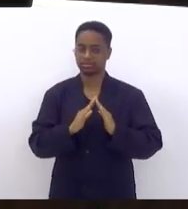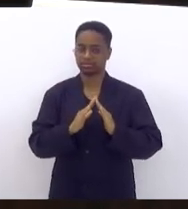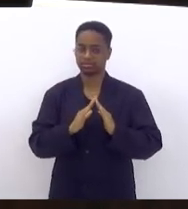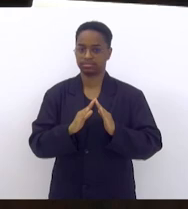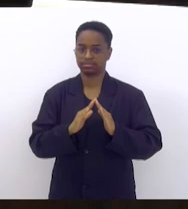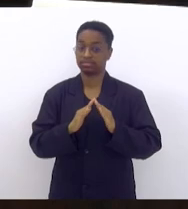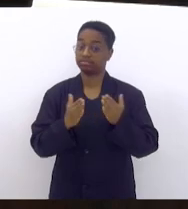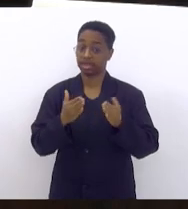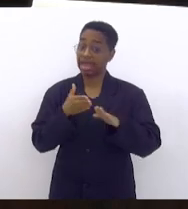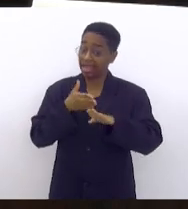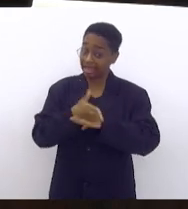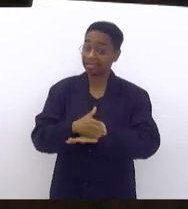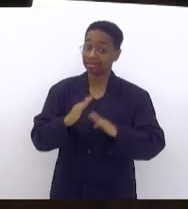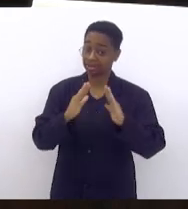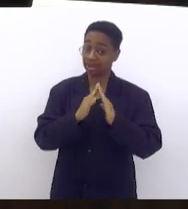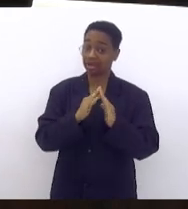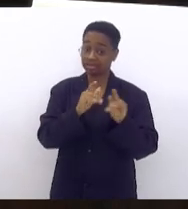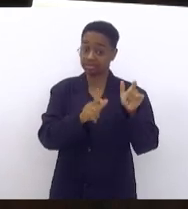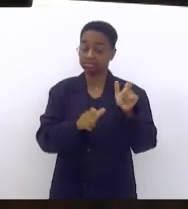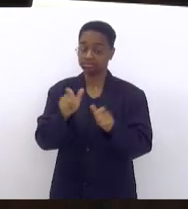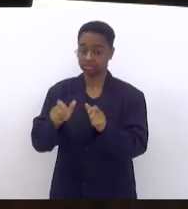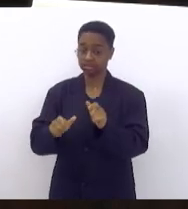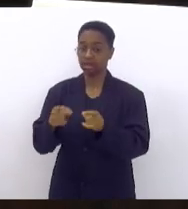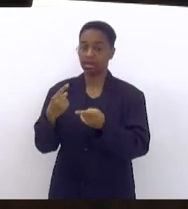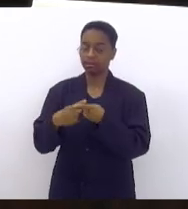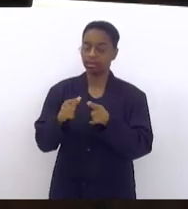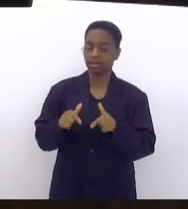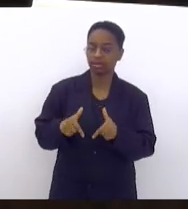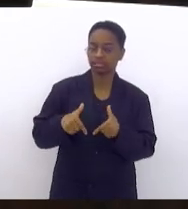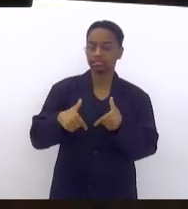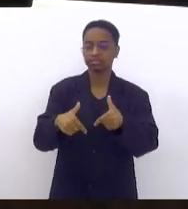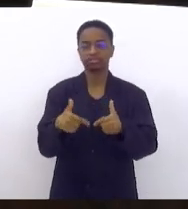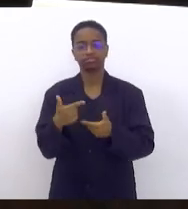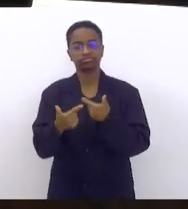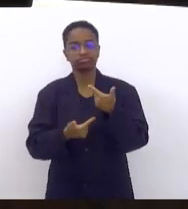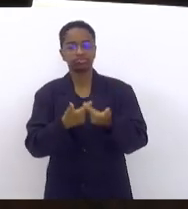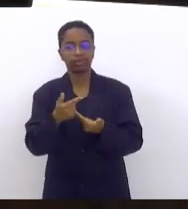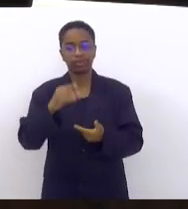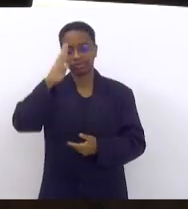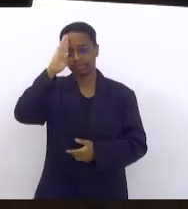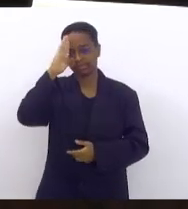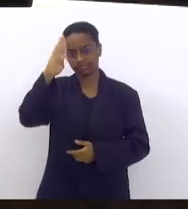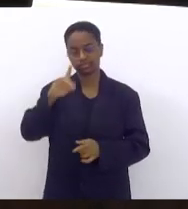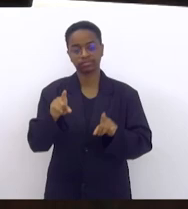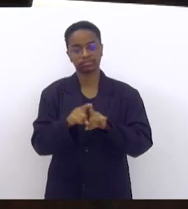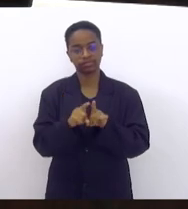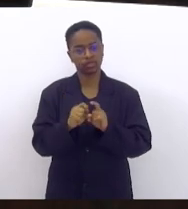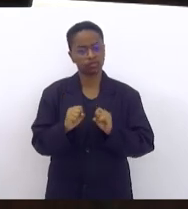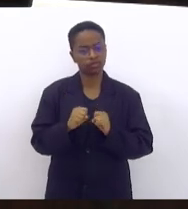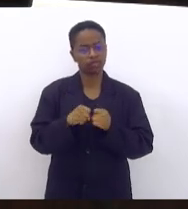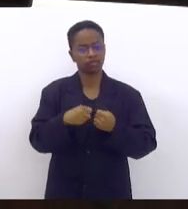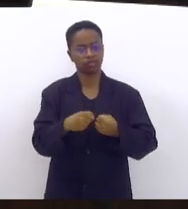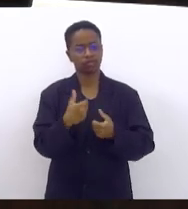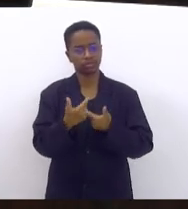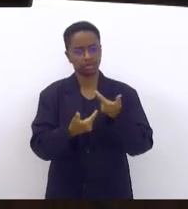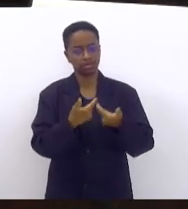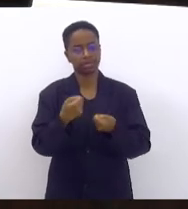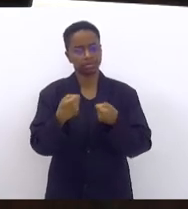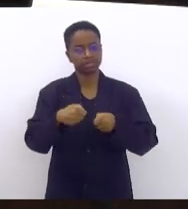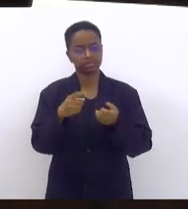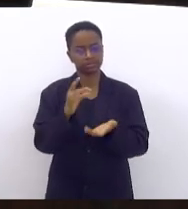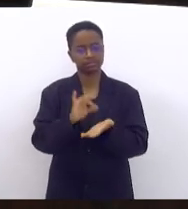Ele entra, inclusive, dentro da residência das pessoas. Né? Ele tem uma atividade, um trabalho fundamental, é uma força de trabalho que precisa ser